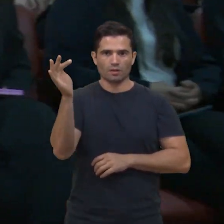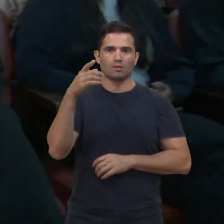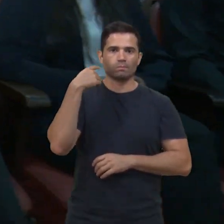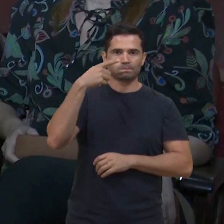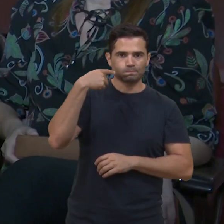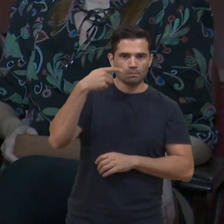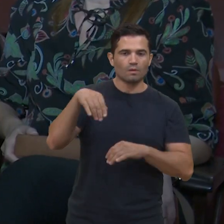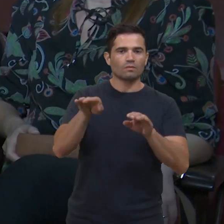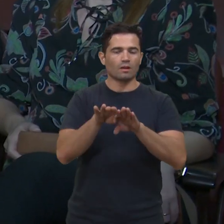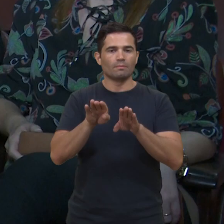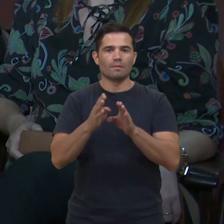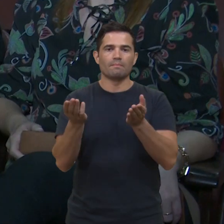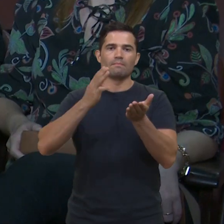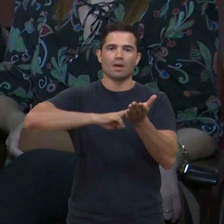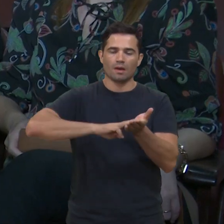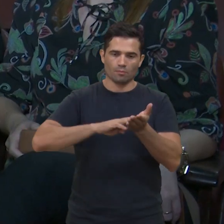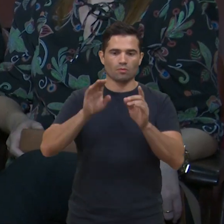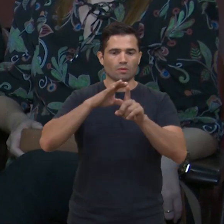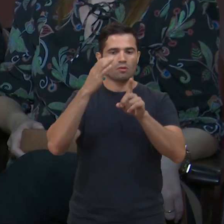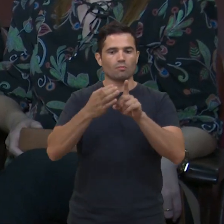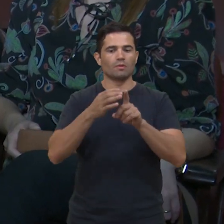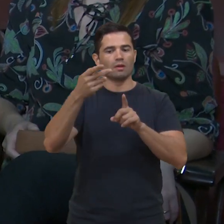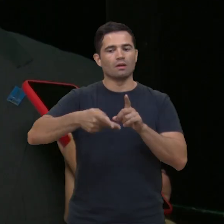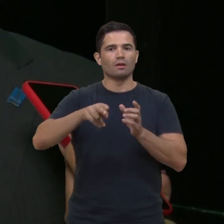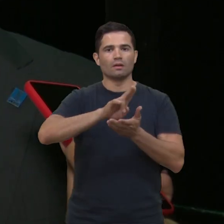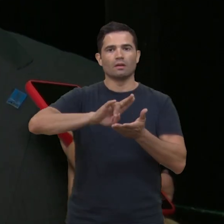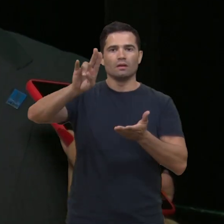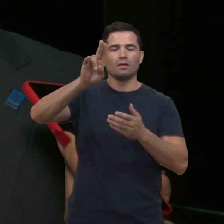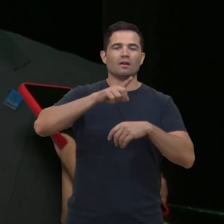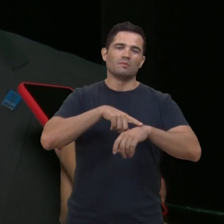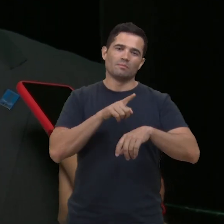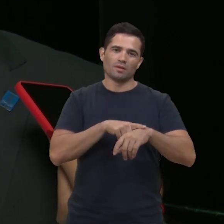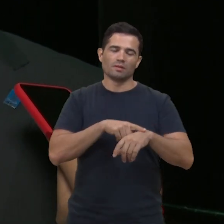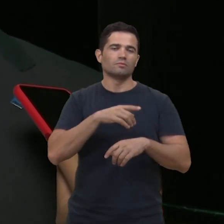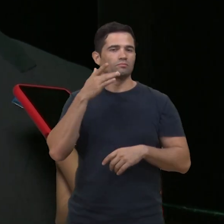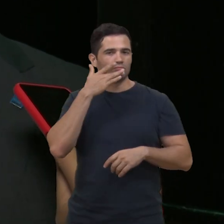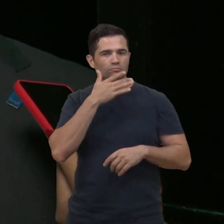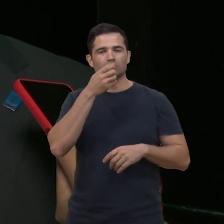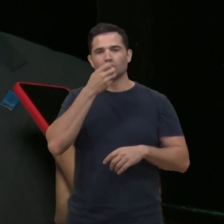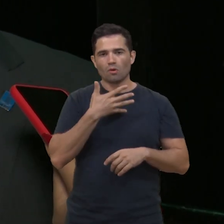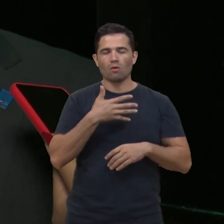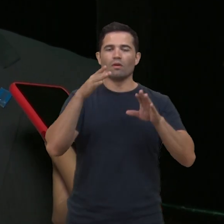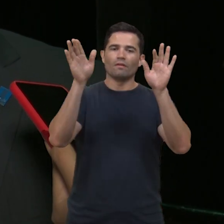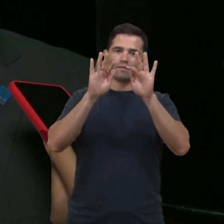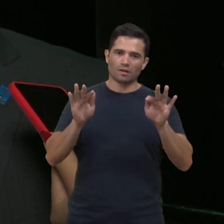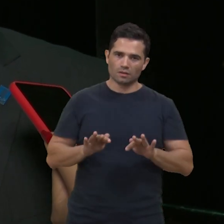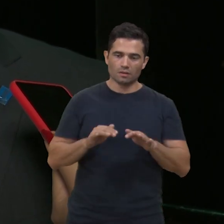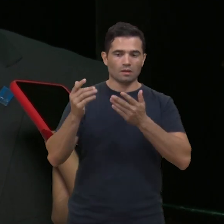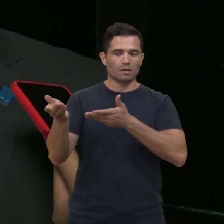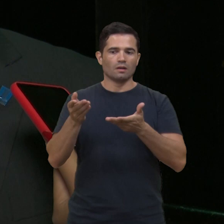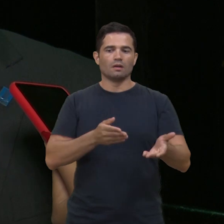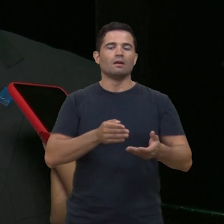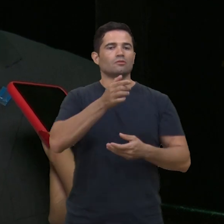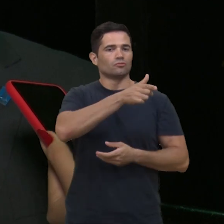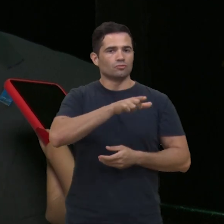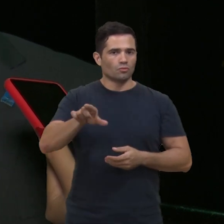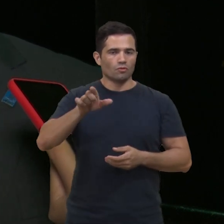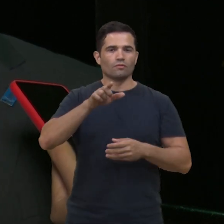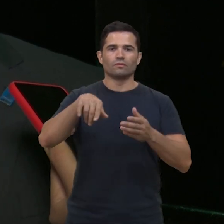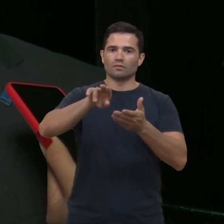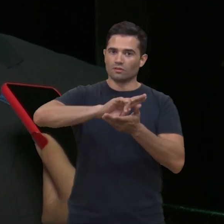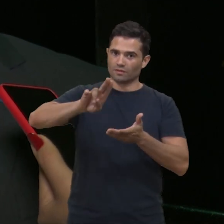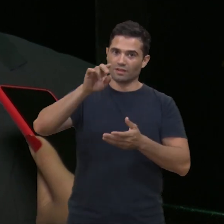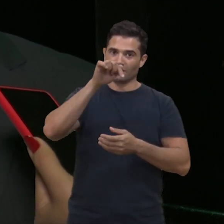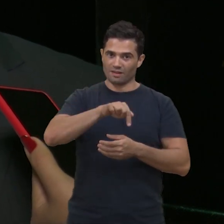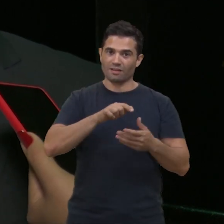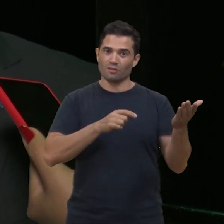de Direito e membros da comunidade universitária. É um momento muito gostoso, muito feliz de recebê-la de novo na